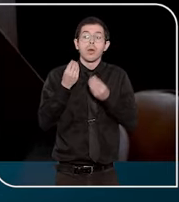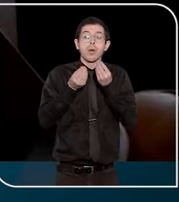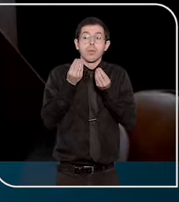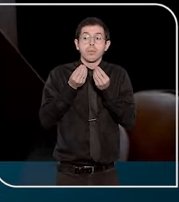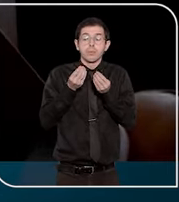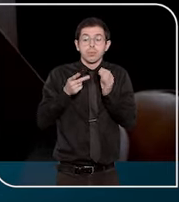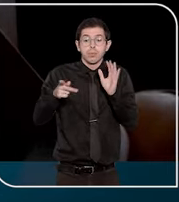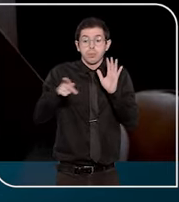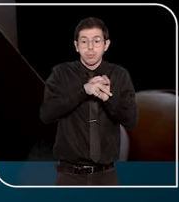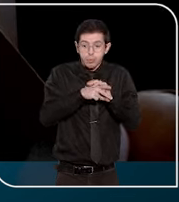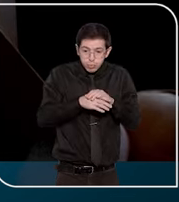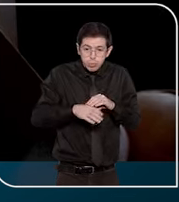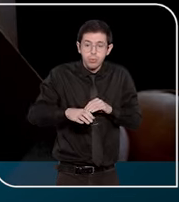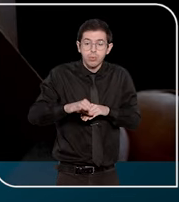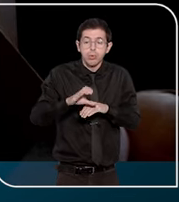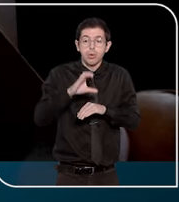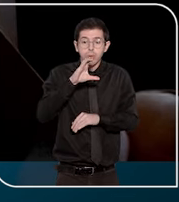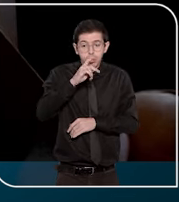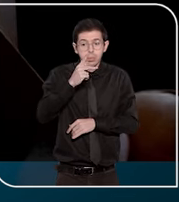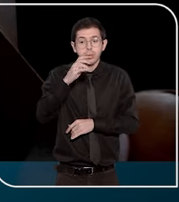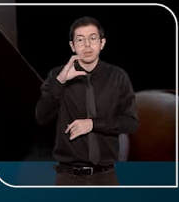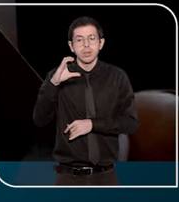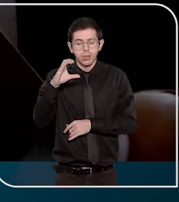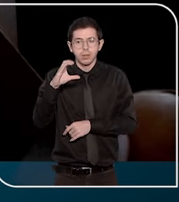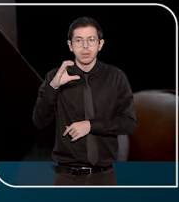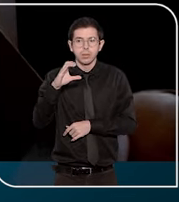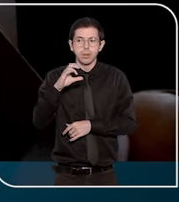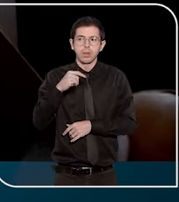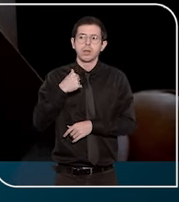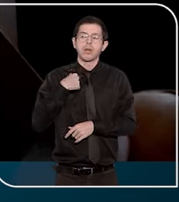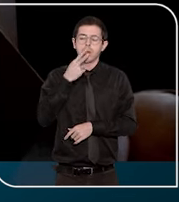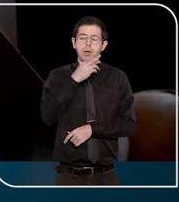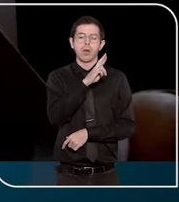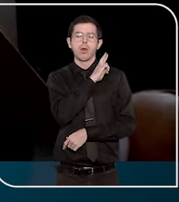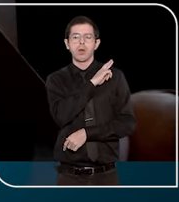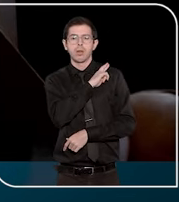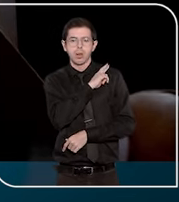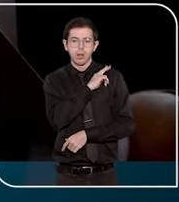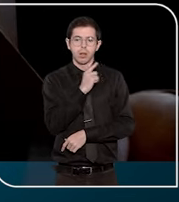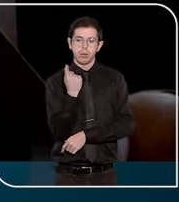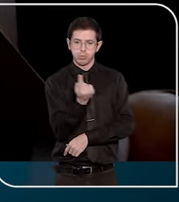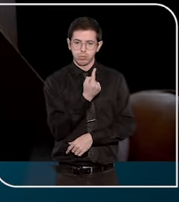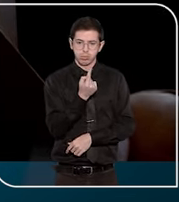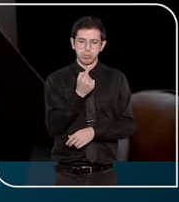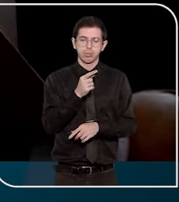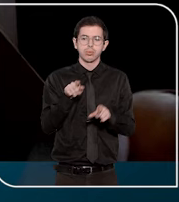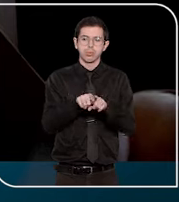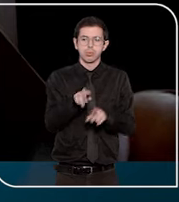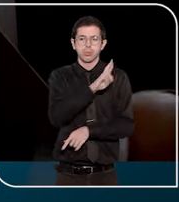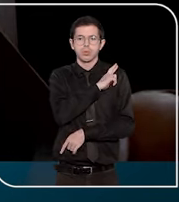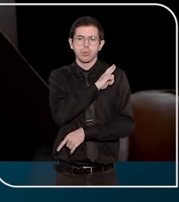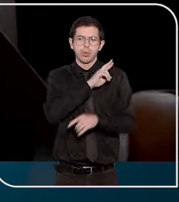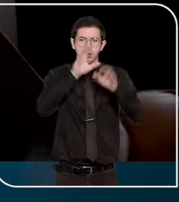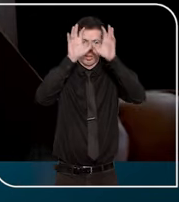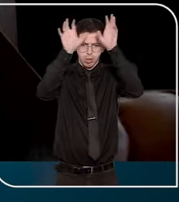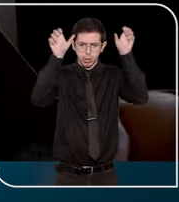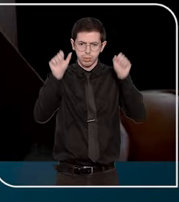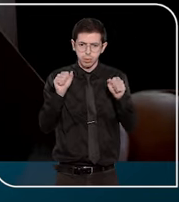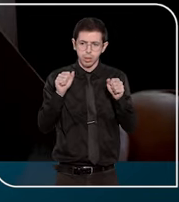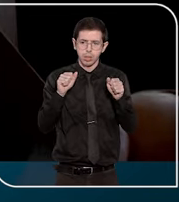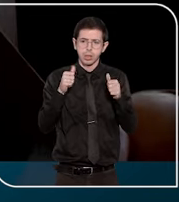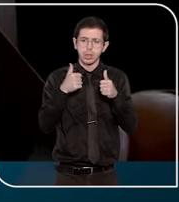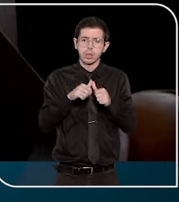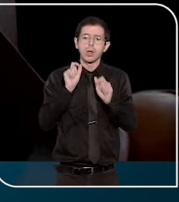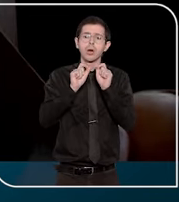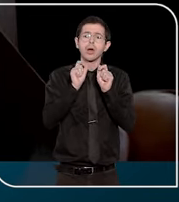Processo Civil. Eu acho que é nosso dever, é dever dos tribunais, estamos muito apegados mesmo,